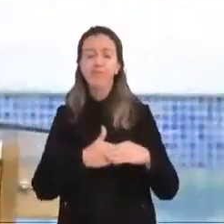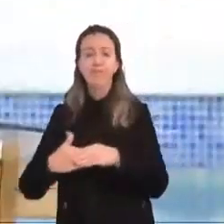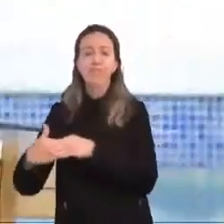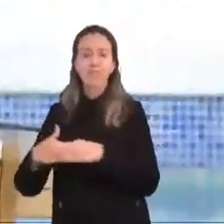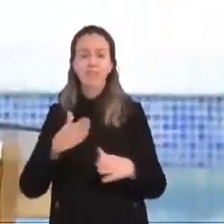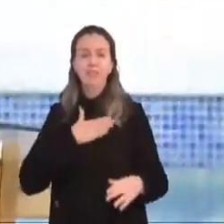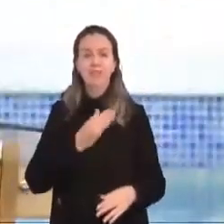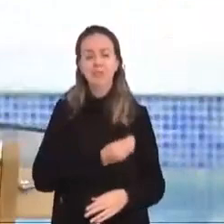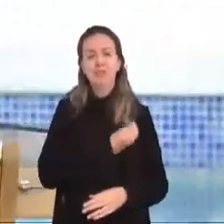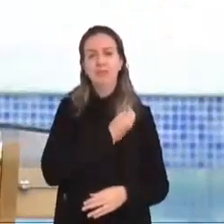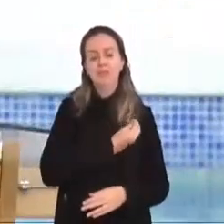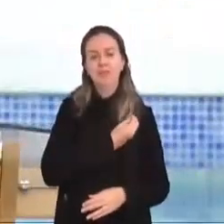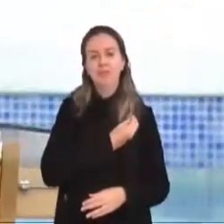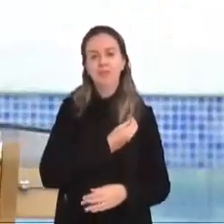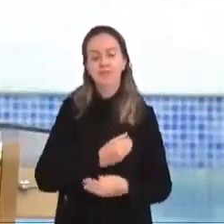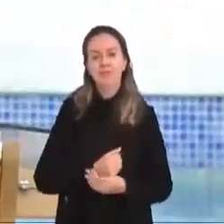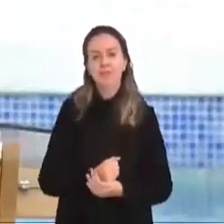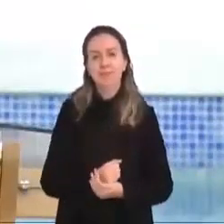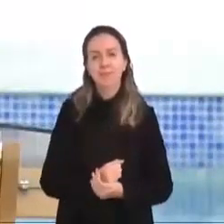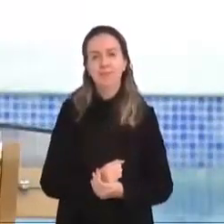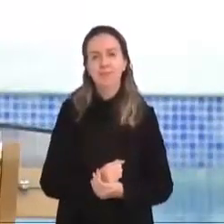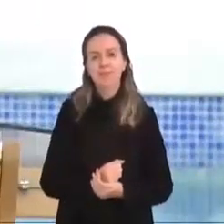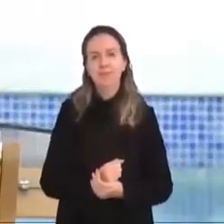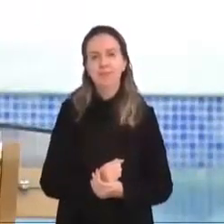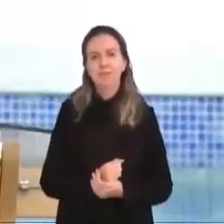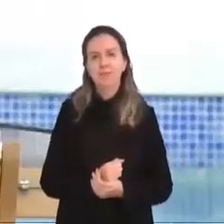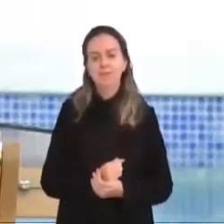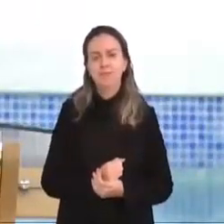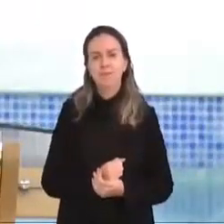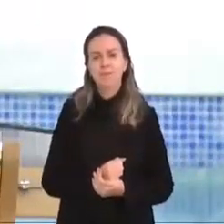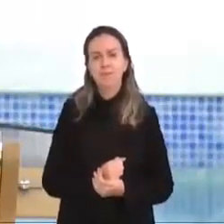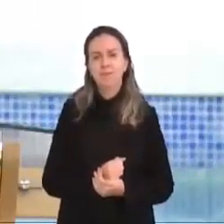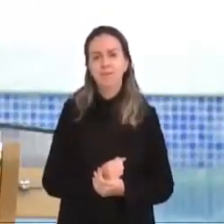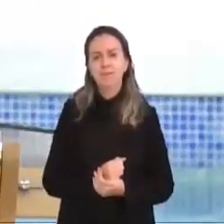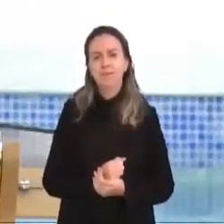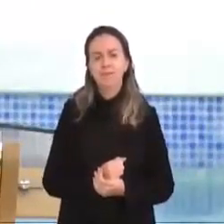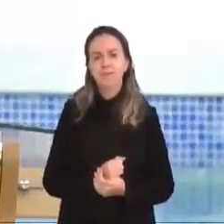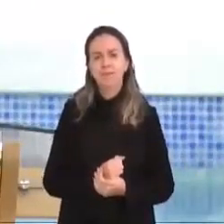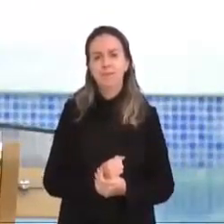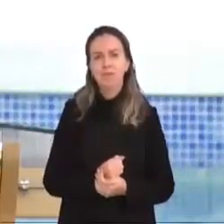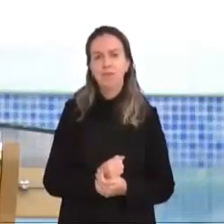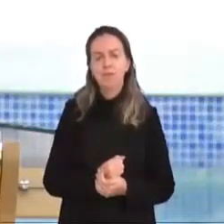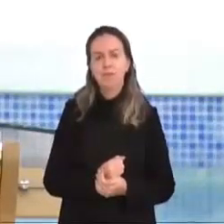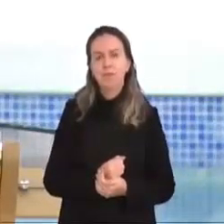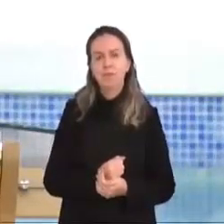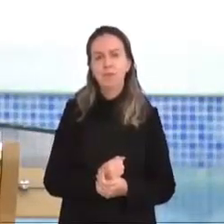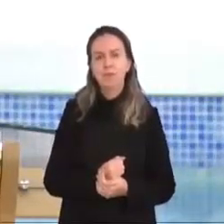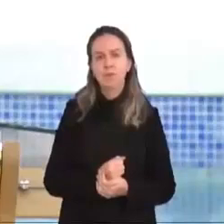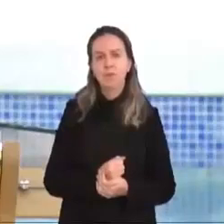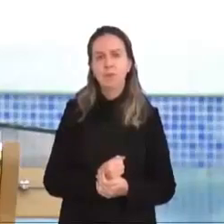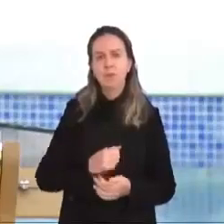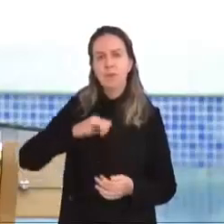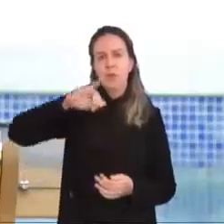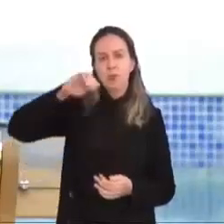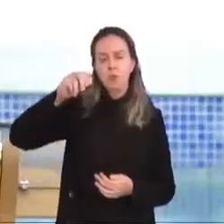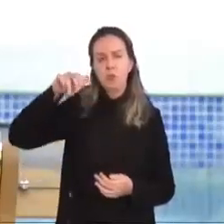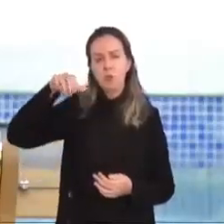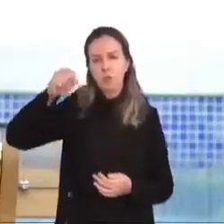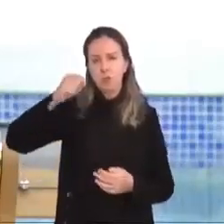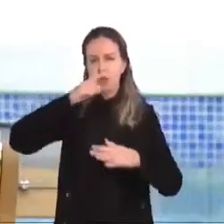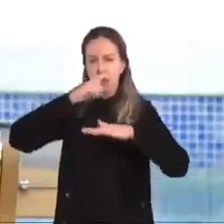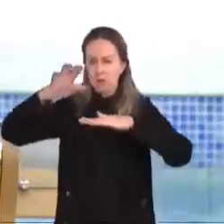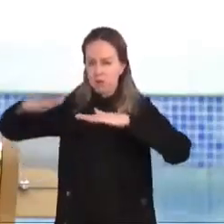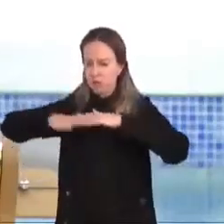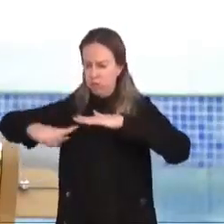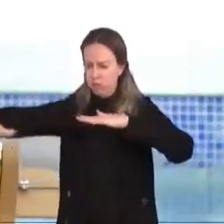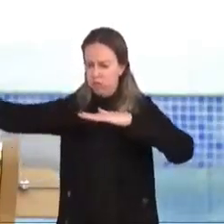Jogaram. Jonas caiu dentro do grande peixe. Passa um dia, não ora. Dois,